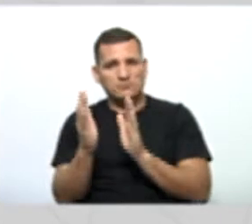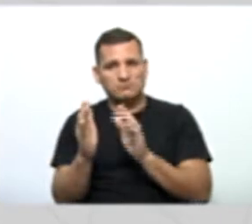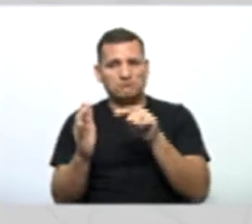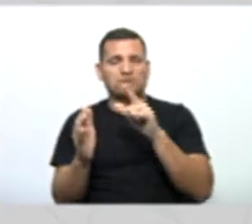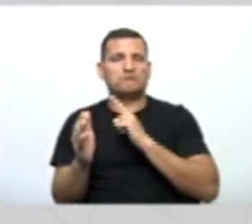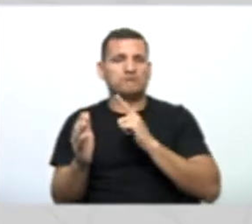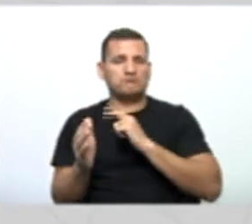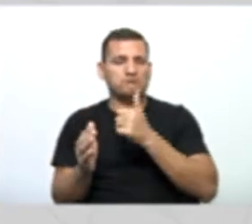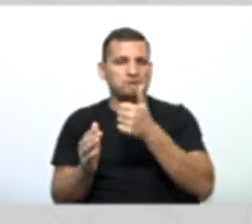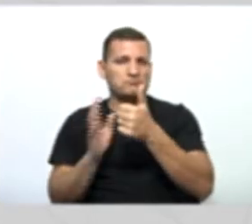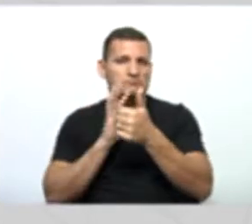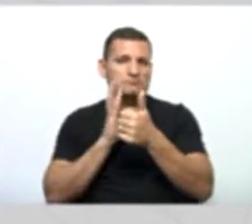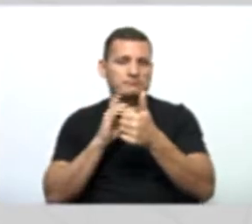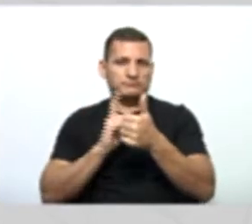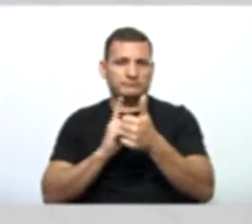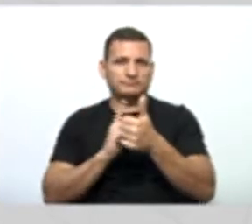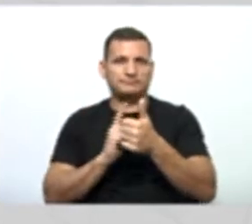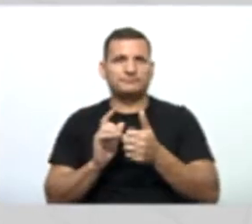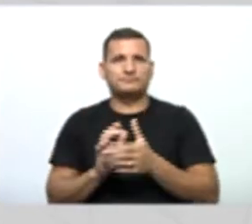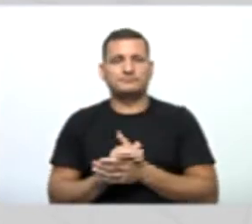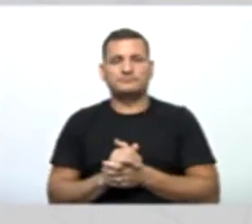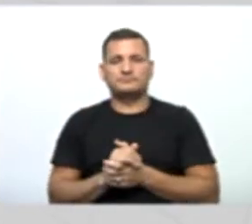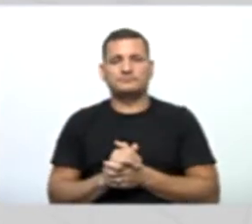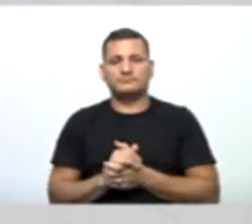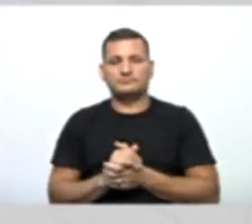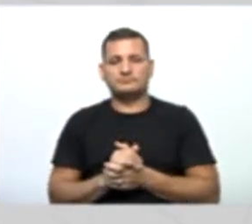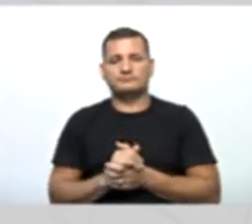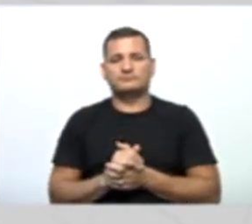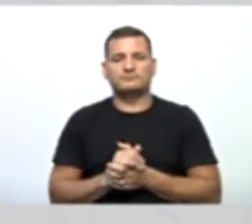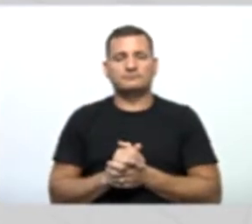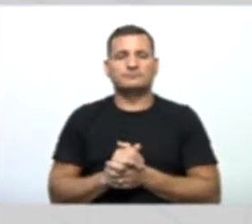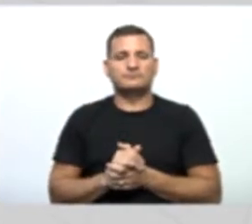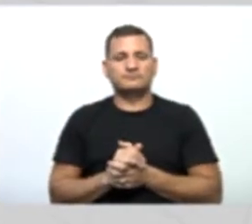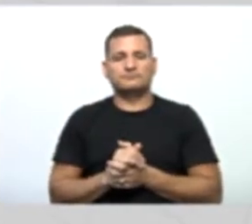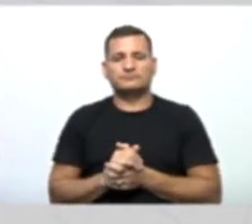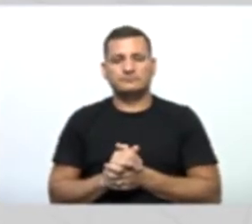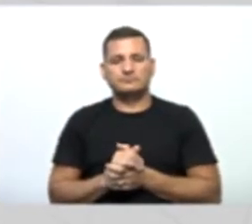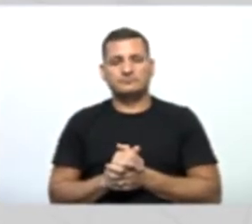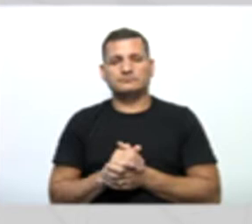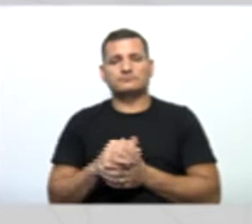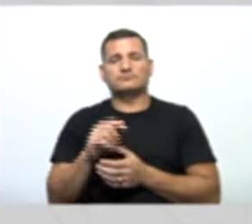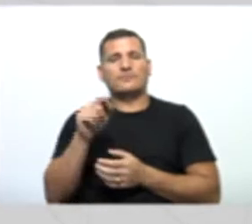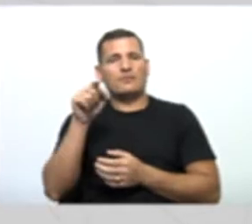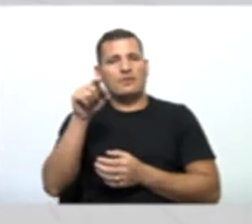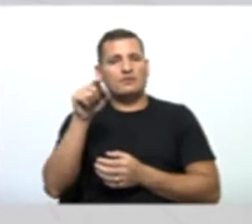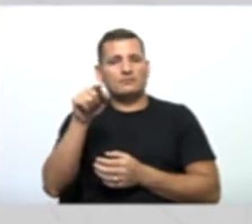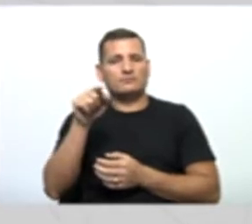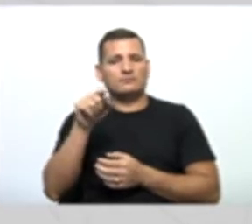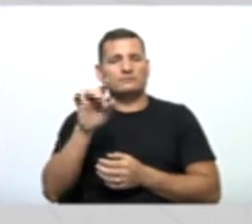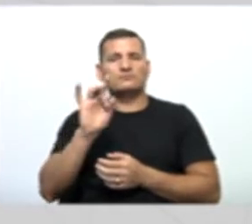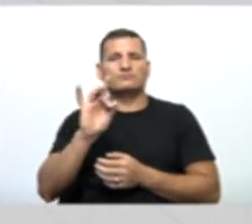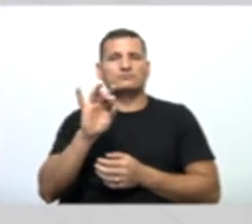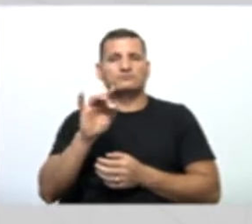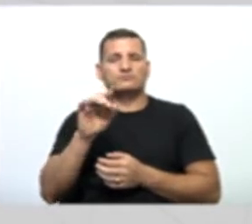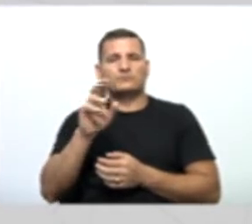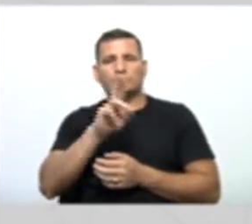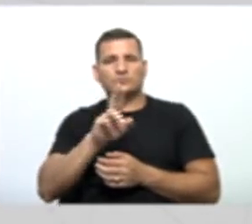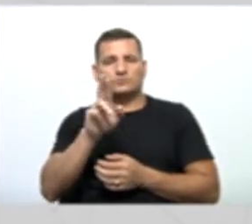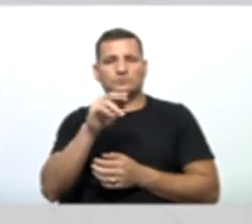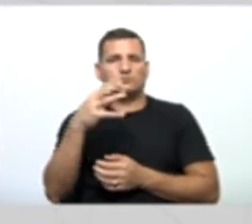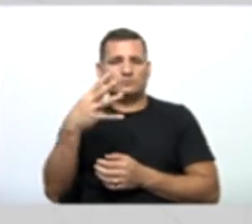resultado legal, certo? Aqui vocês vão observar que foram aplicados praticamente os 4